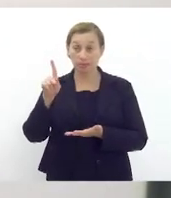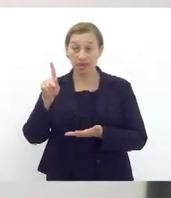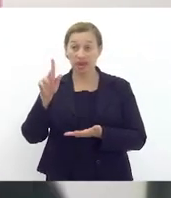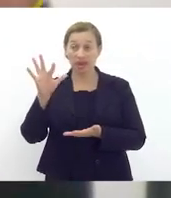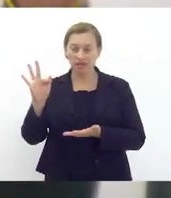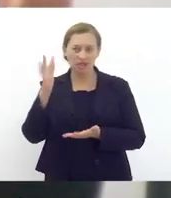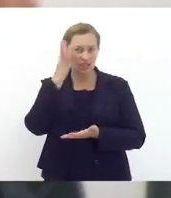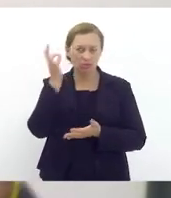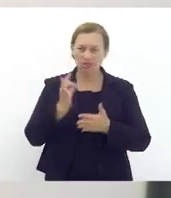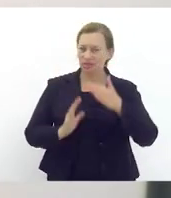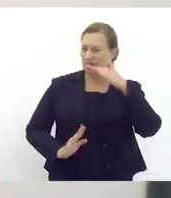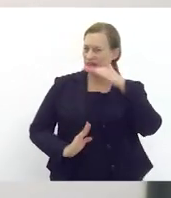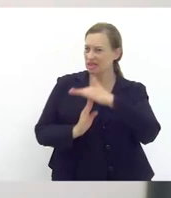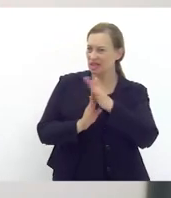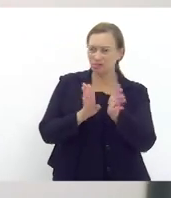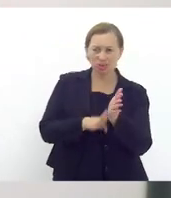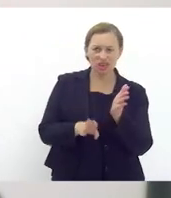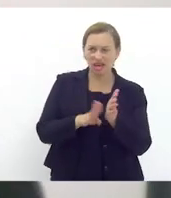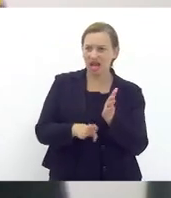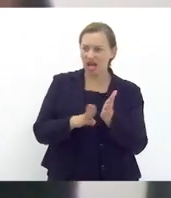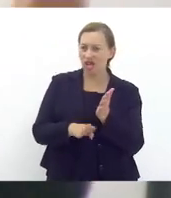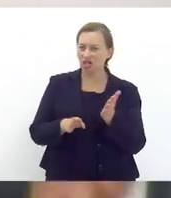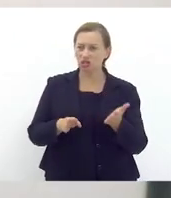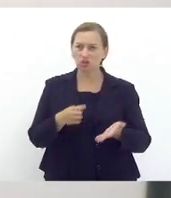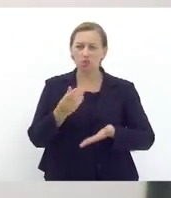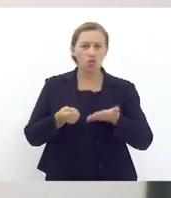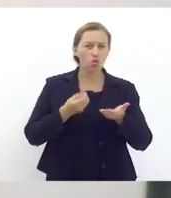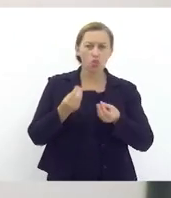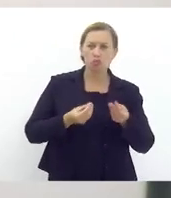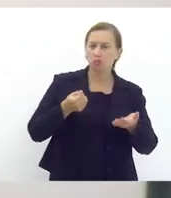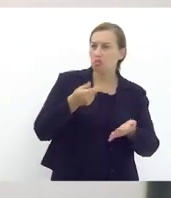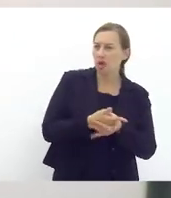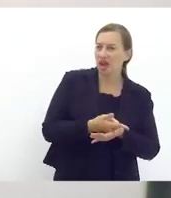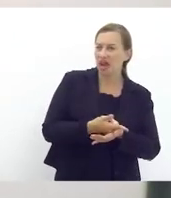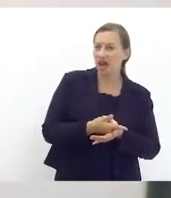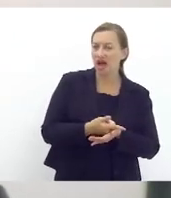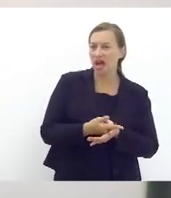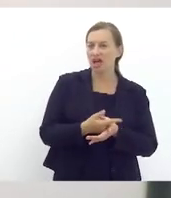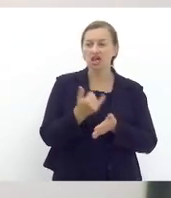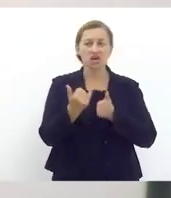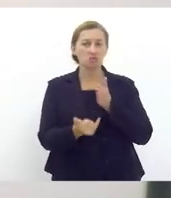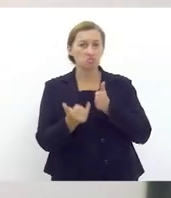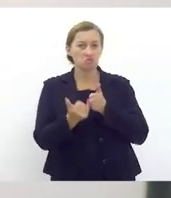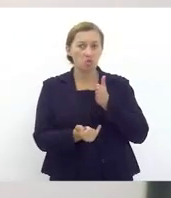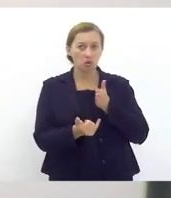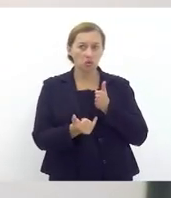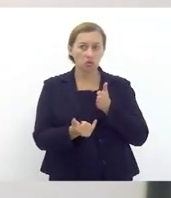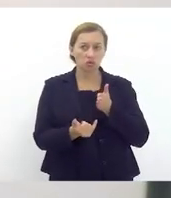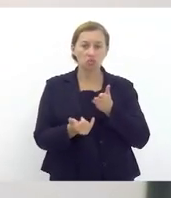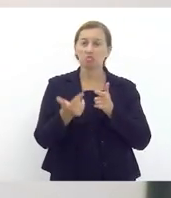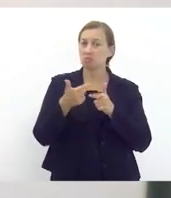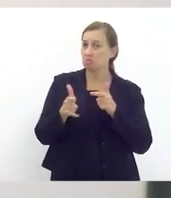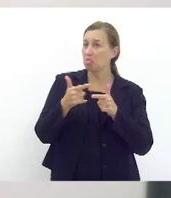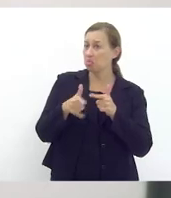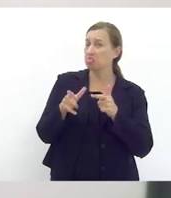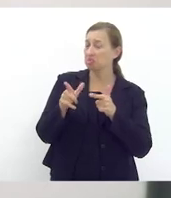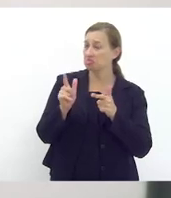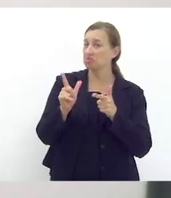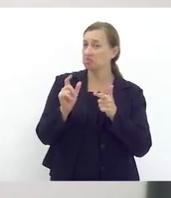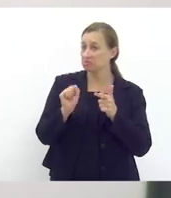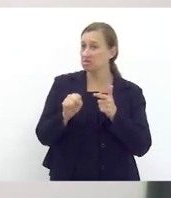do teto prestação de contas e depois os impostos tem que pagar por exemplo imposto de renda e deu muito ruim